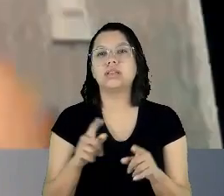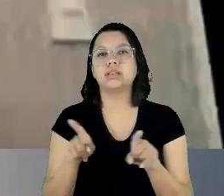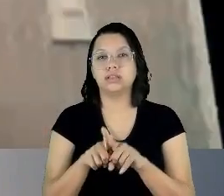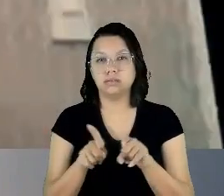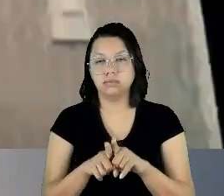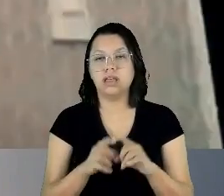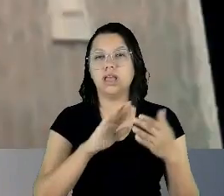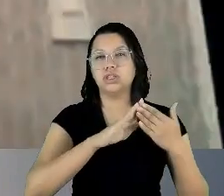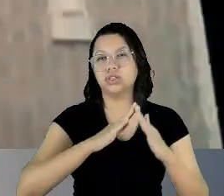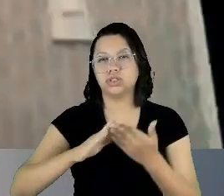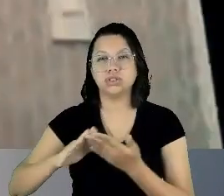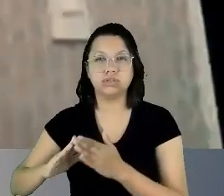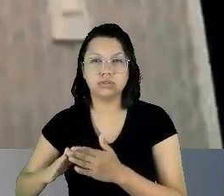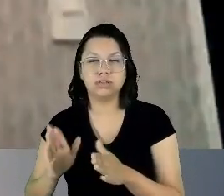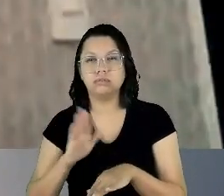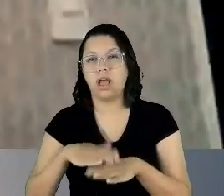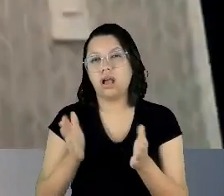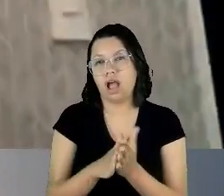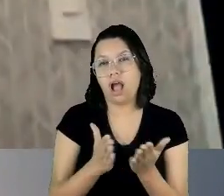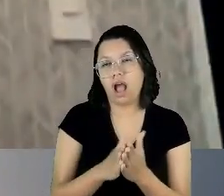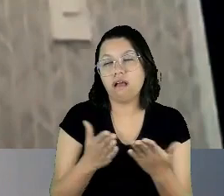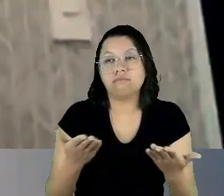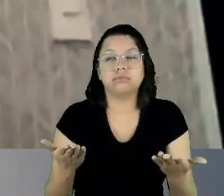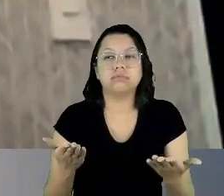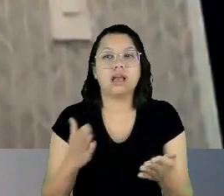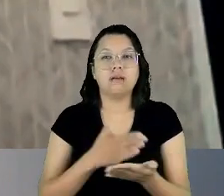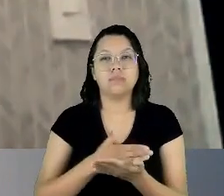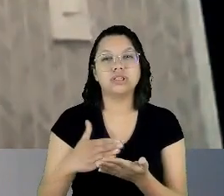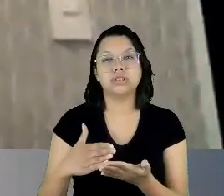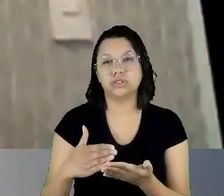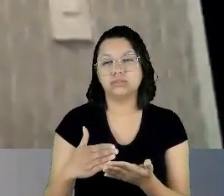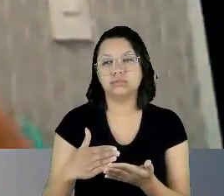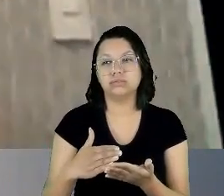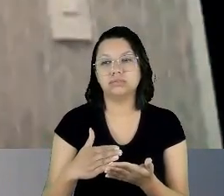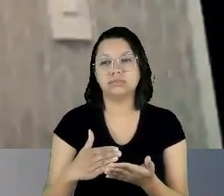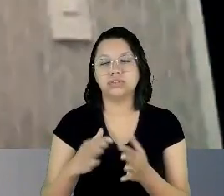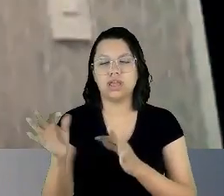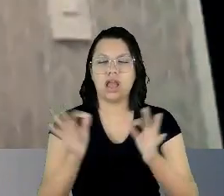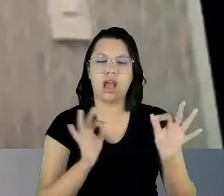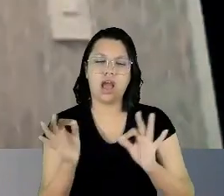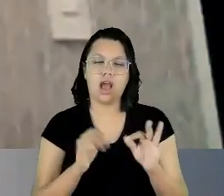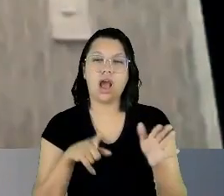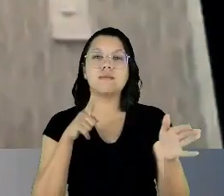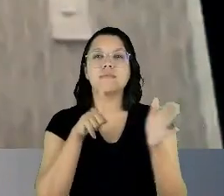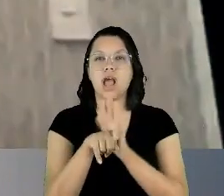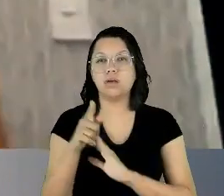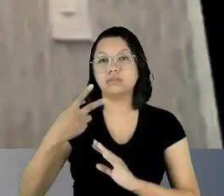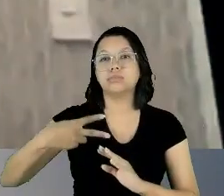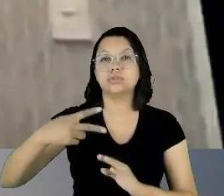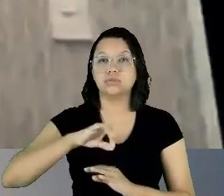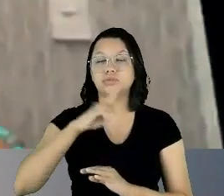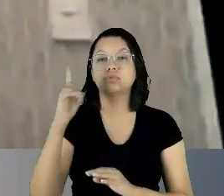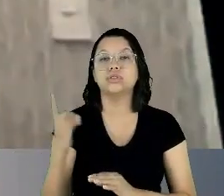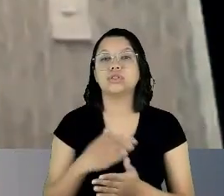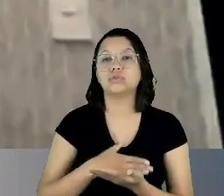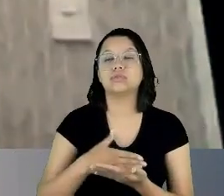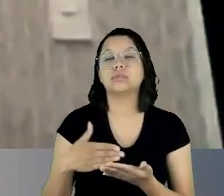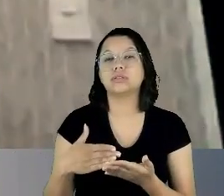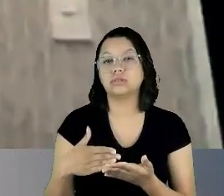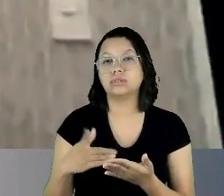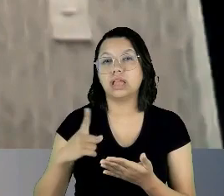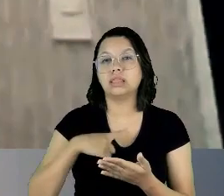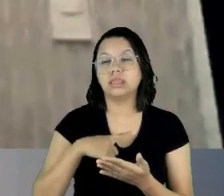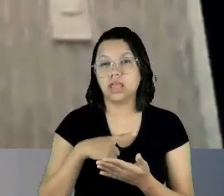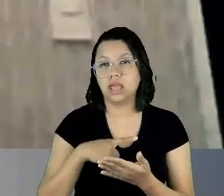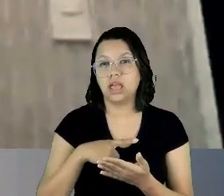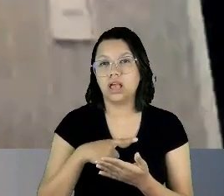de periferia, de classes mais baixas. Então, a partir disso, a gente reformulou a pergunta para o segundo dia e aí a gente passou a ter